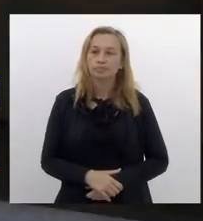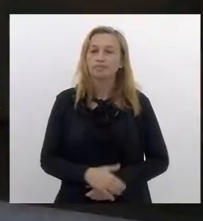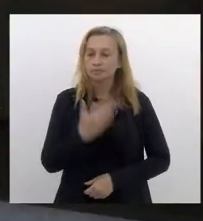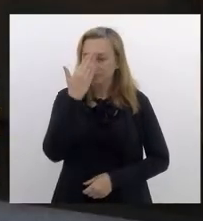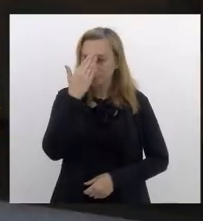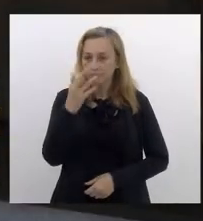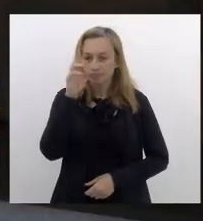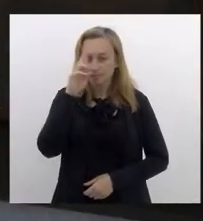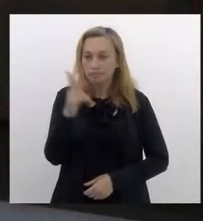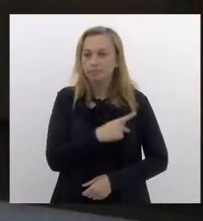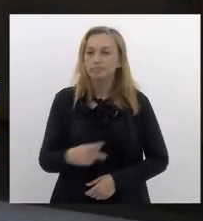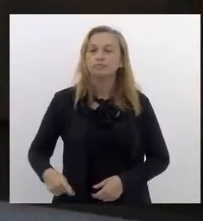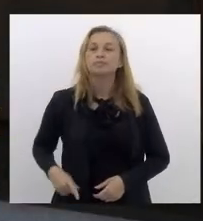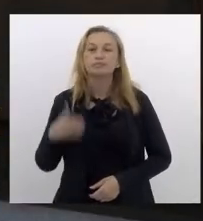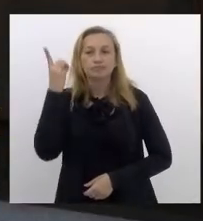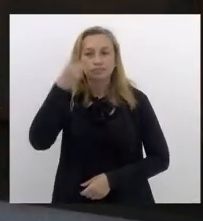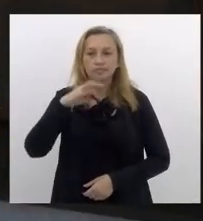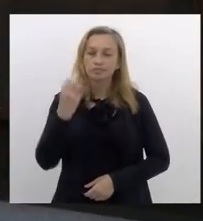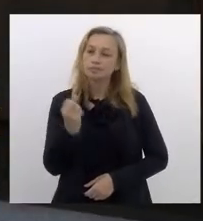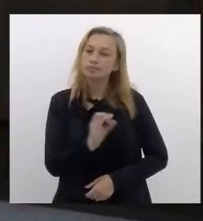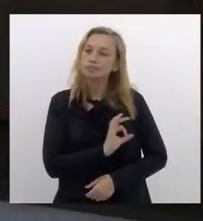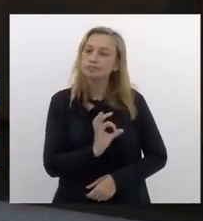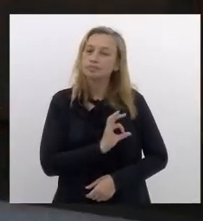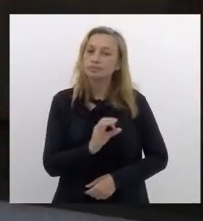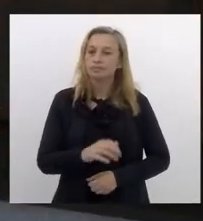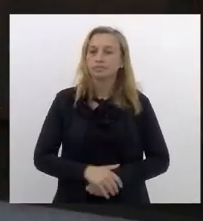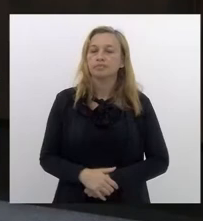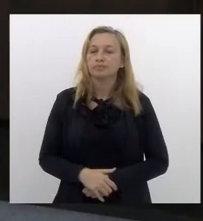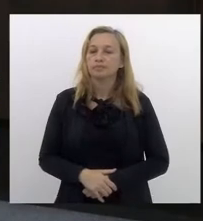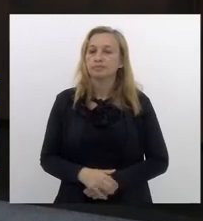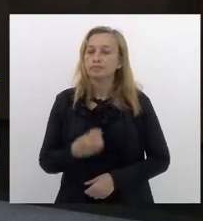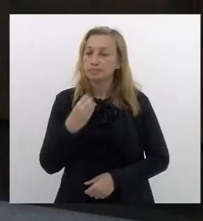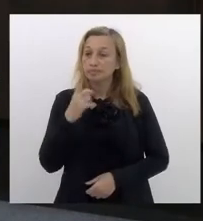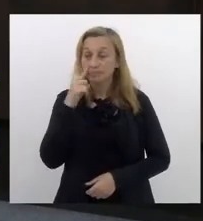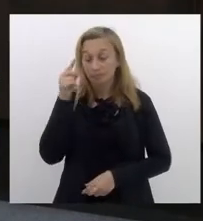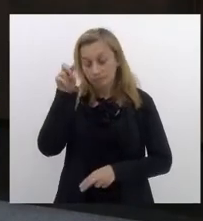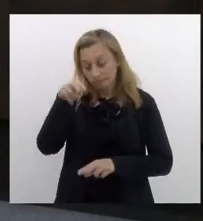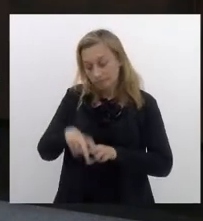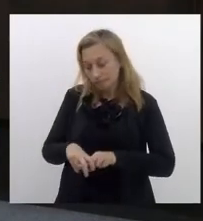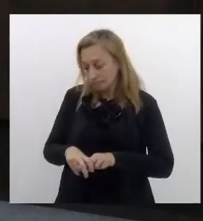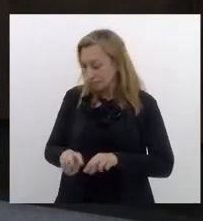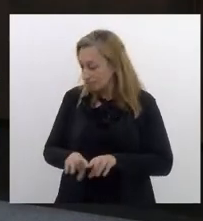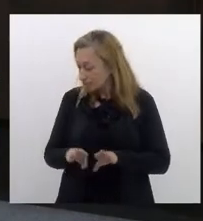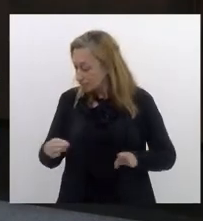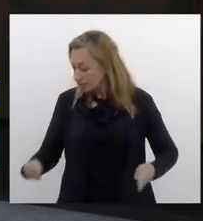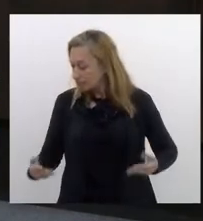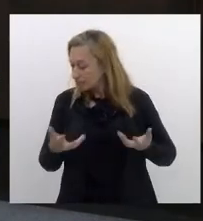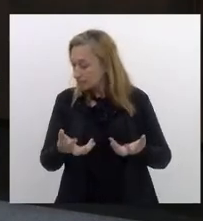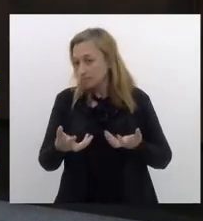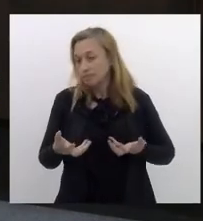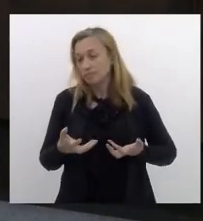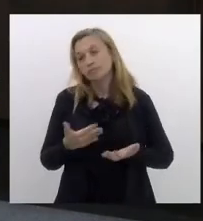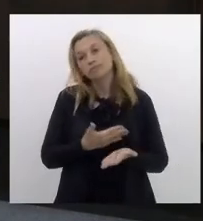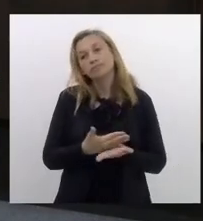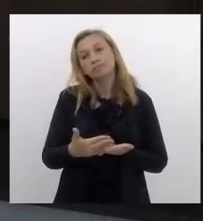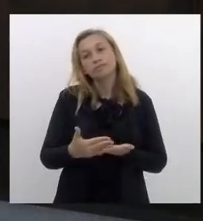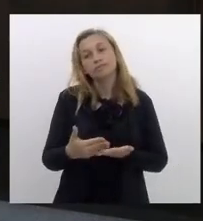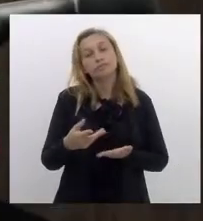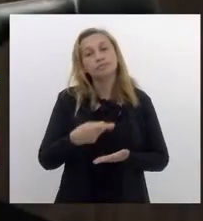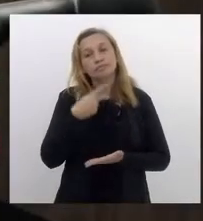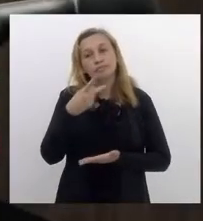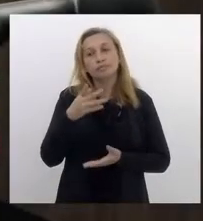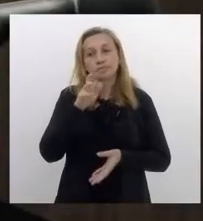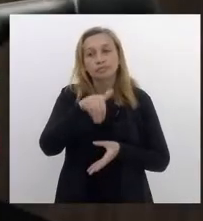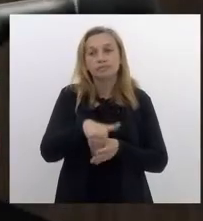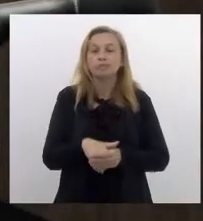Obrigada, presidenta. Deputada Marta Rocha, sempre bom vê-la sentada nessa mesa. Eu quero iniciar essa declaração